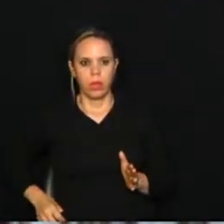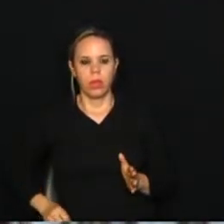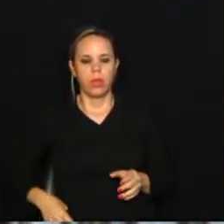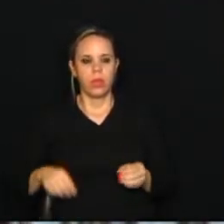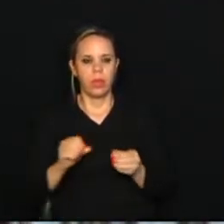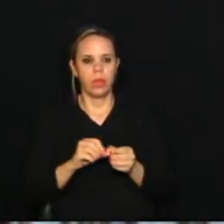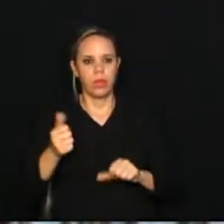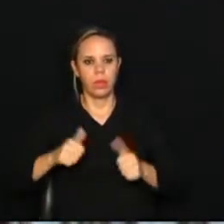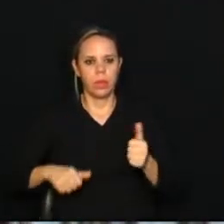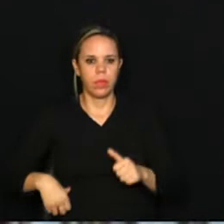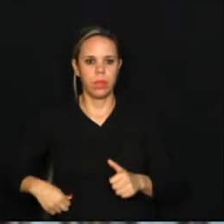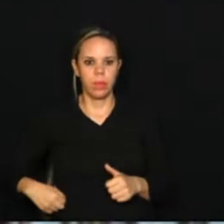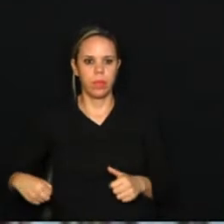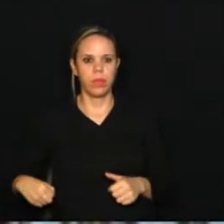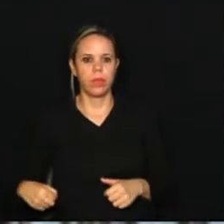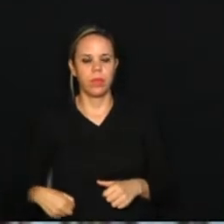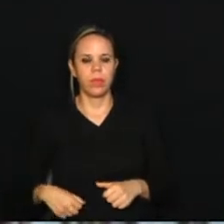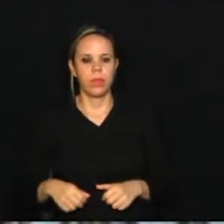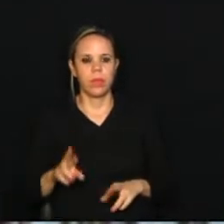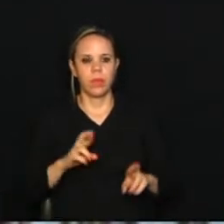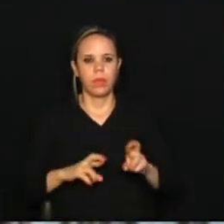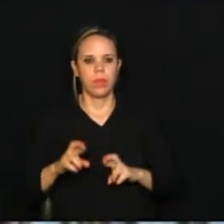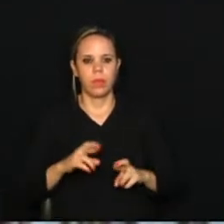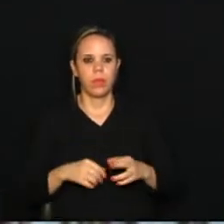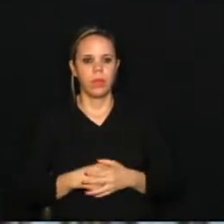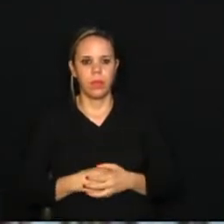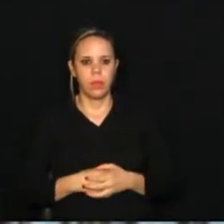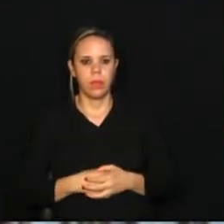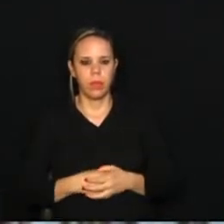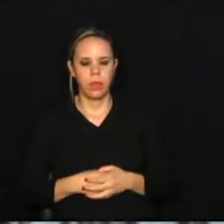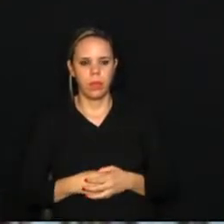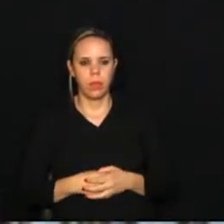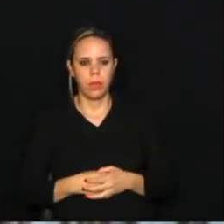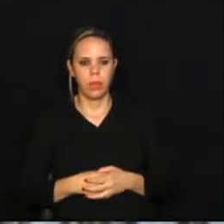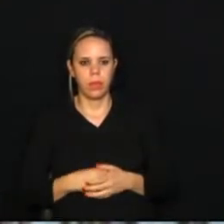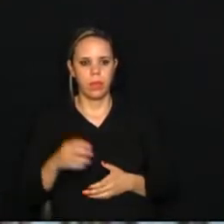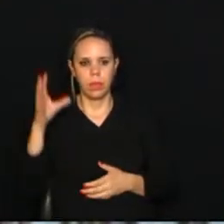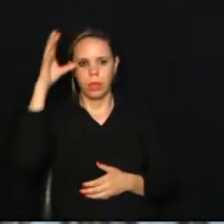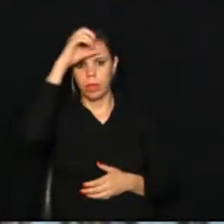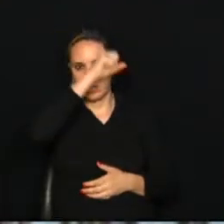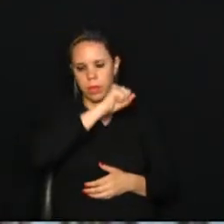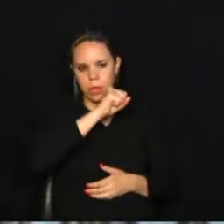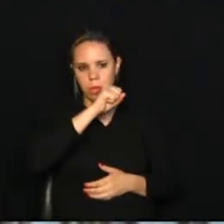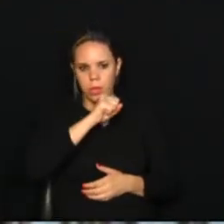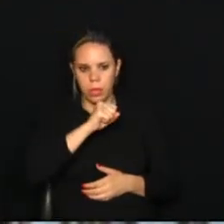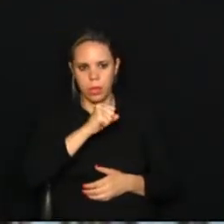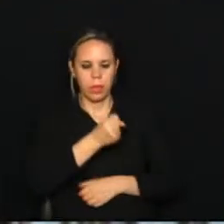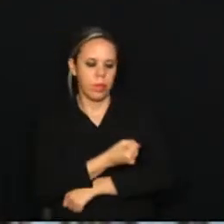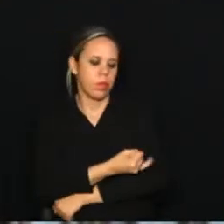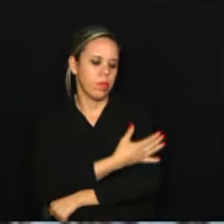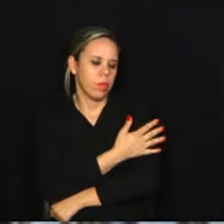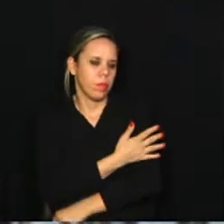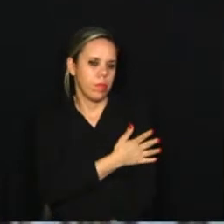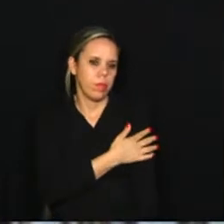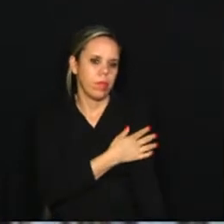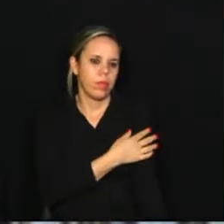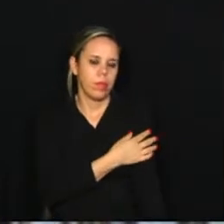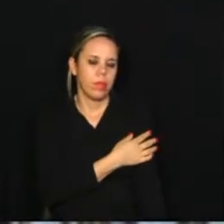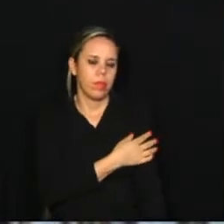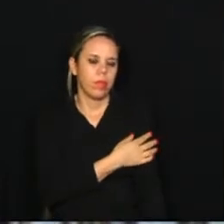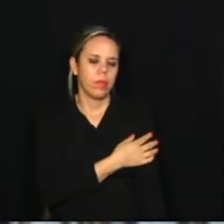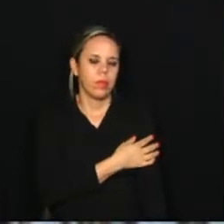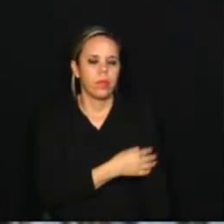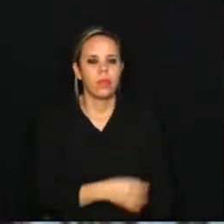dessa avaliação diagnóstica para aprendizado série,